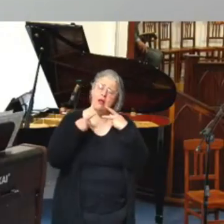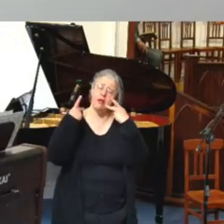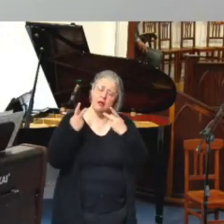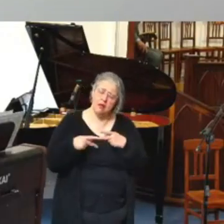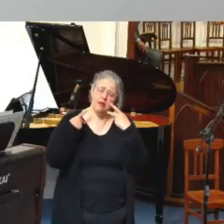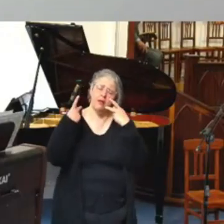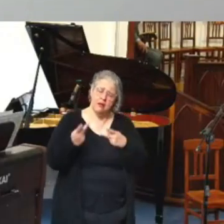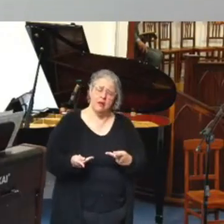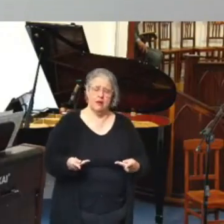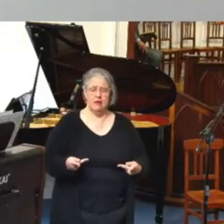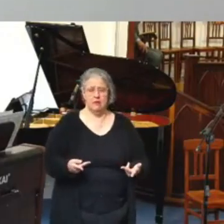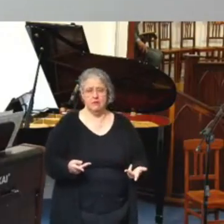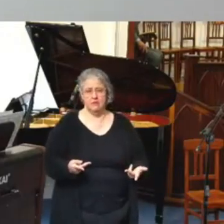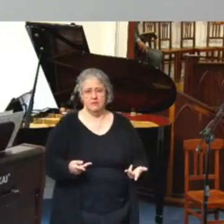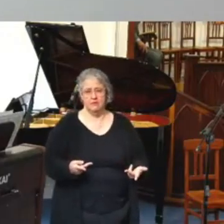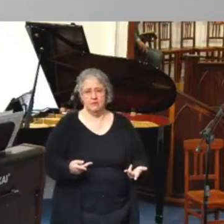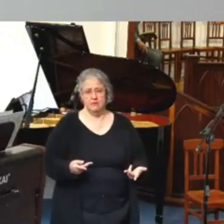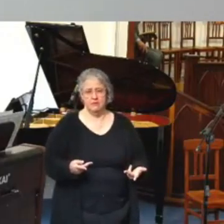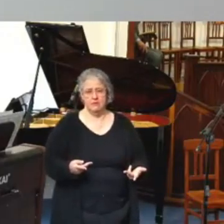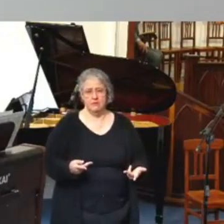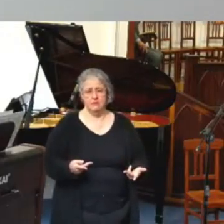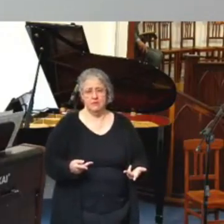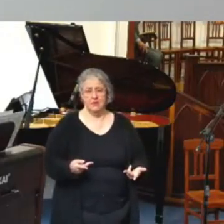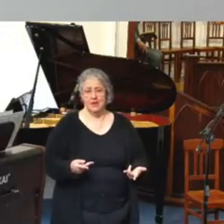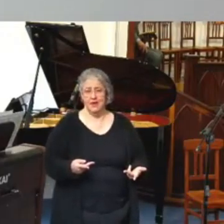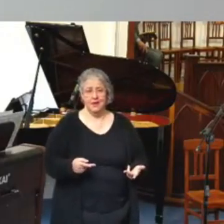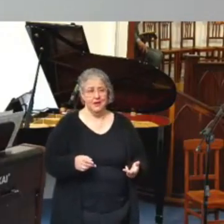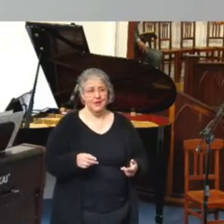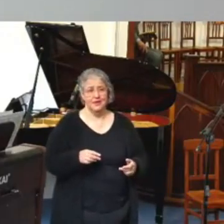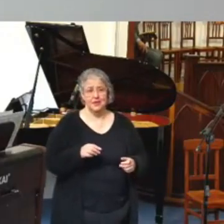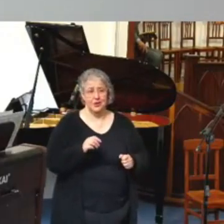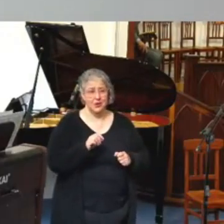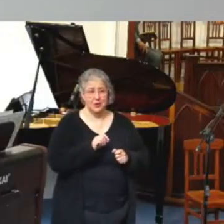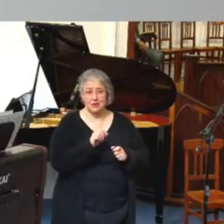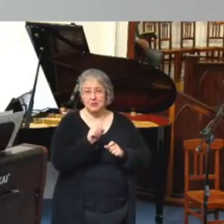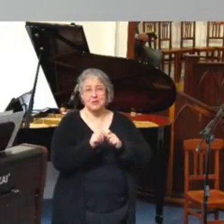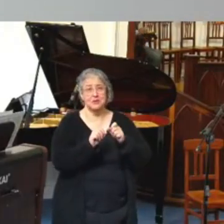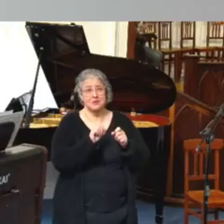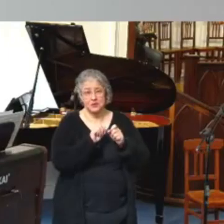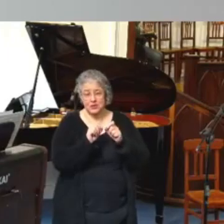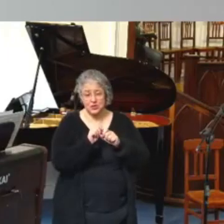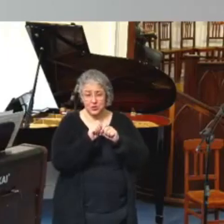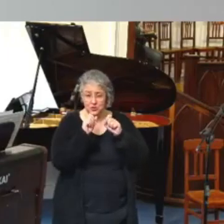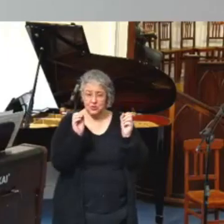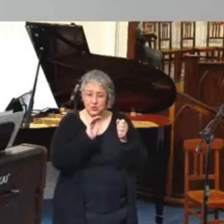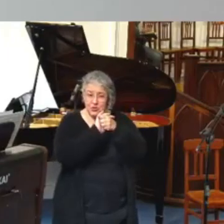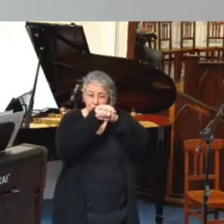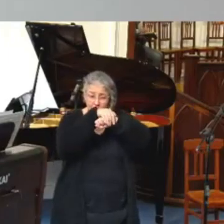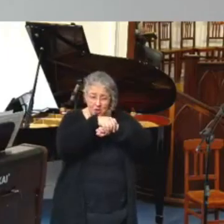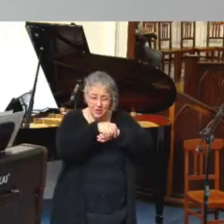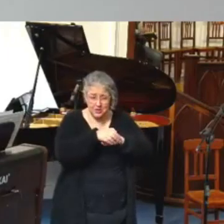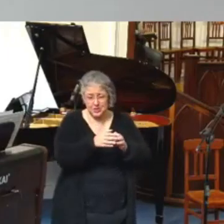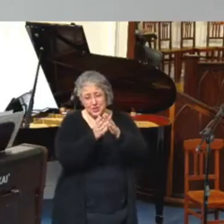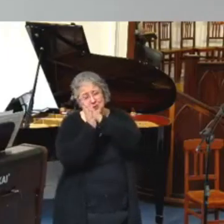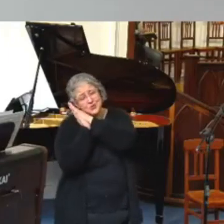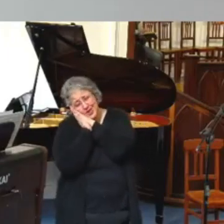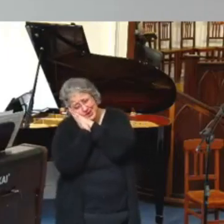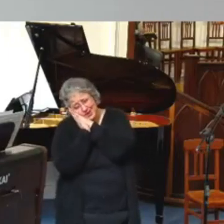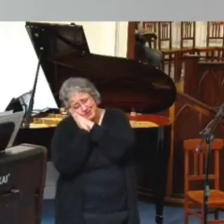faço nadar o meu leito, de minhas lágrimas o alago. De tristeza os meus olhos se